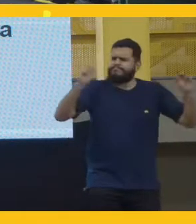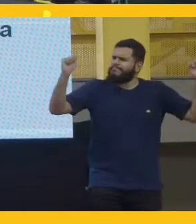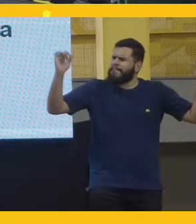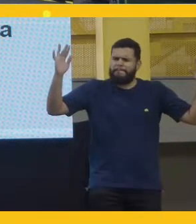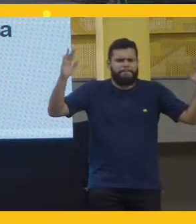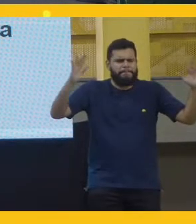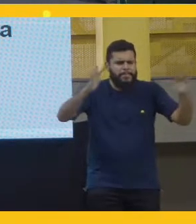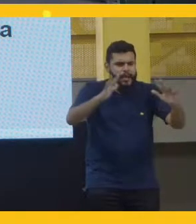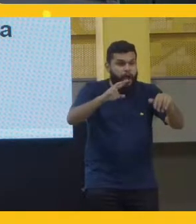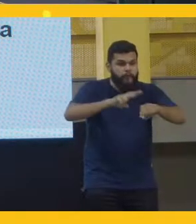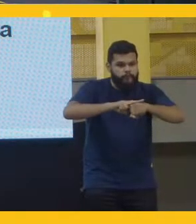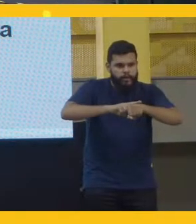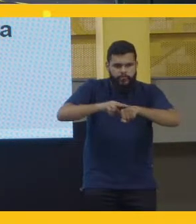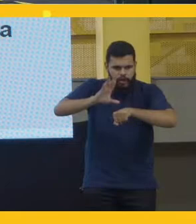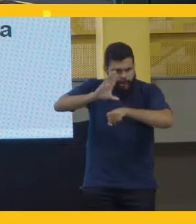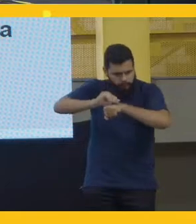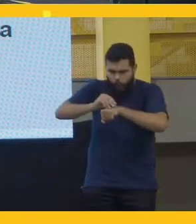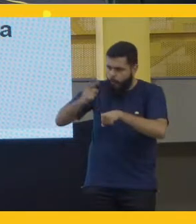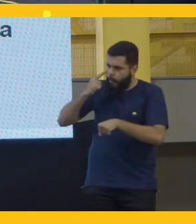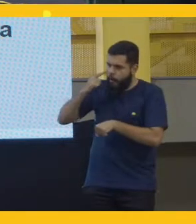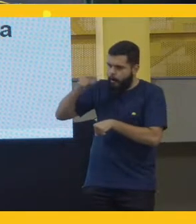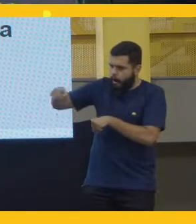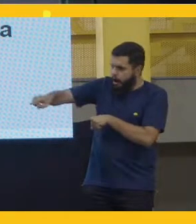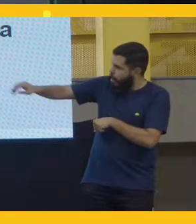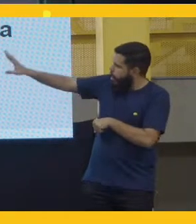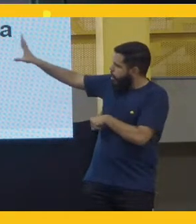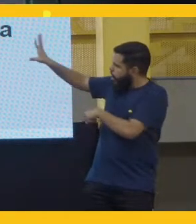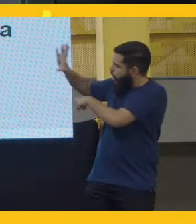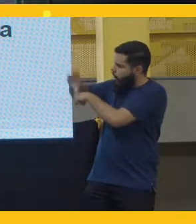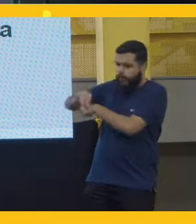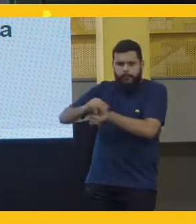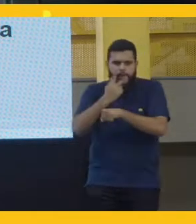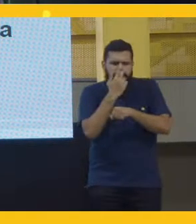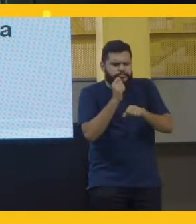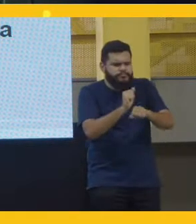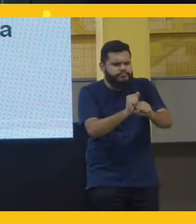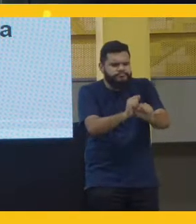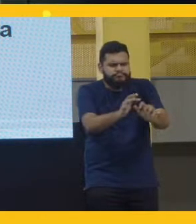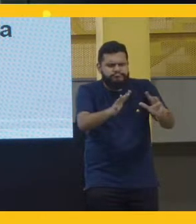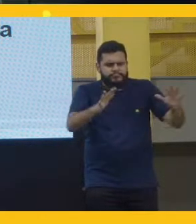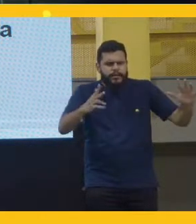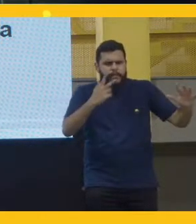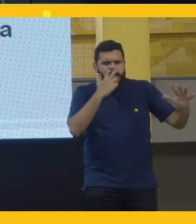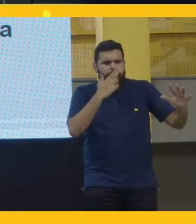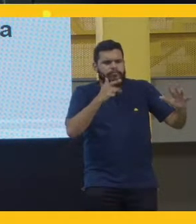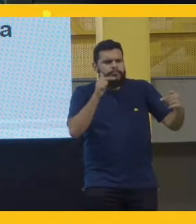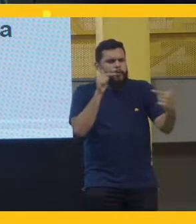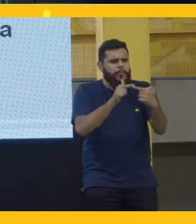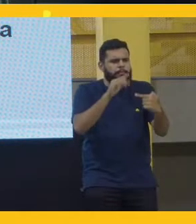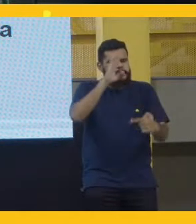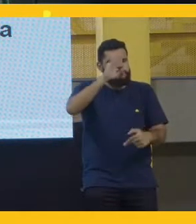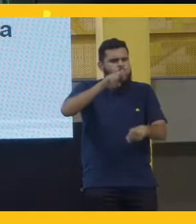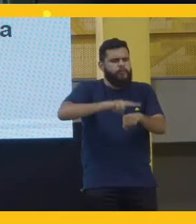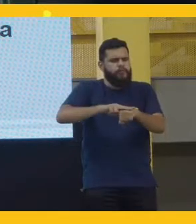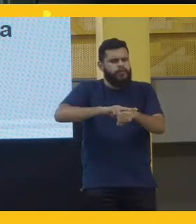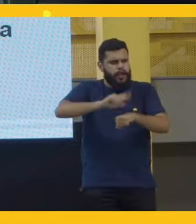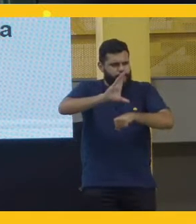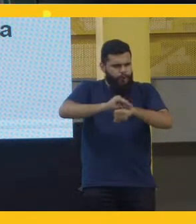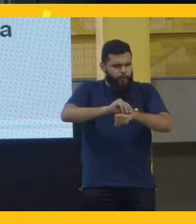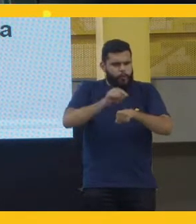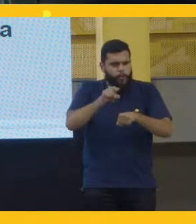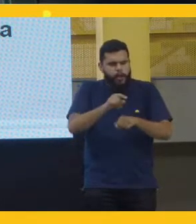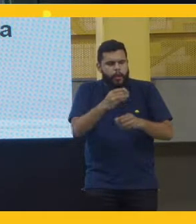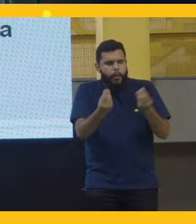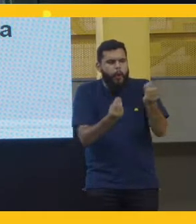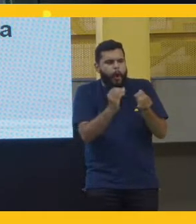verde na fotografia faz com que os objetos claros fiquem meio esverdeados. Para equilibrar as cores, deve-se